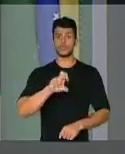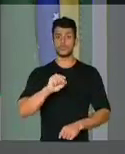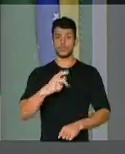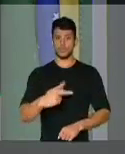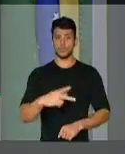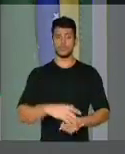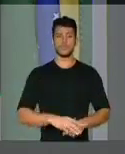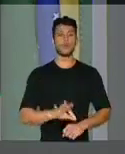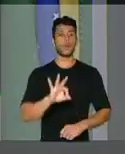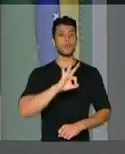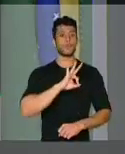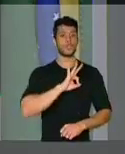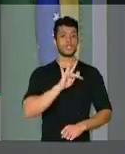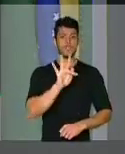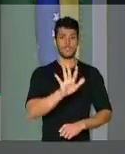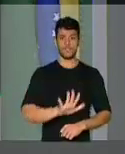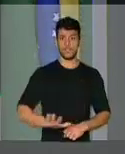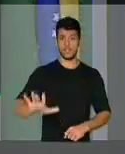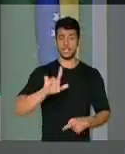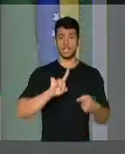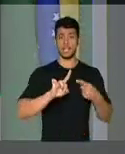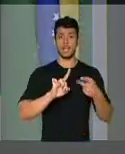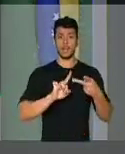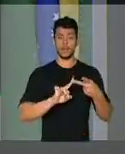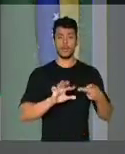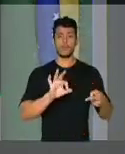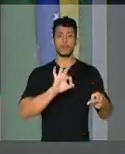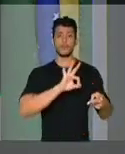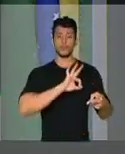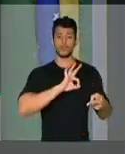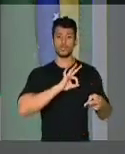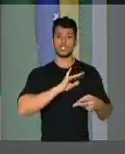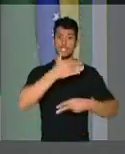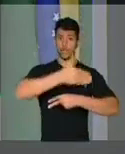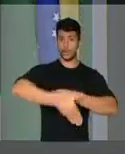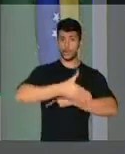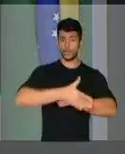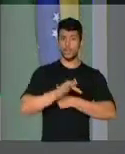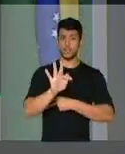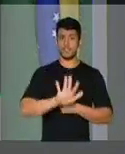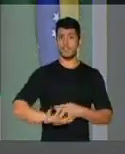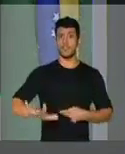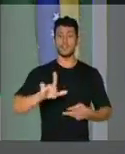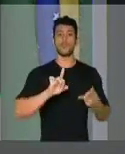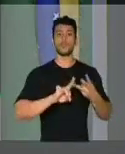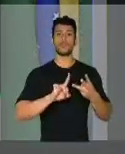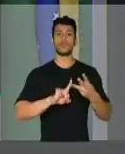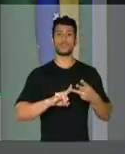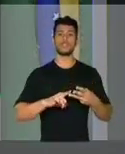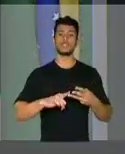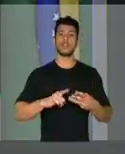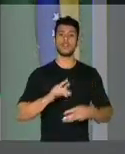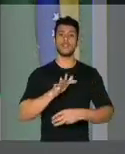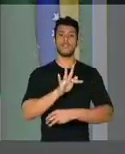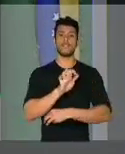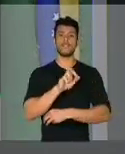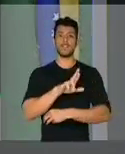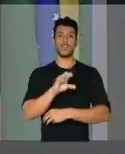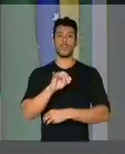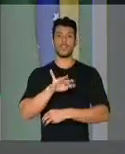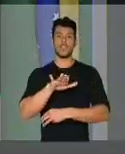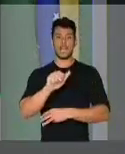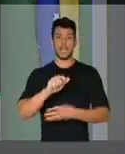Polícia Federal, Polícia Rodoviária Federal, Ferroviária Federal, Polícia